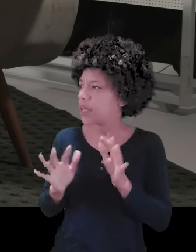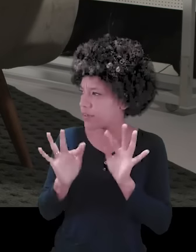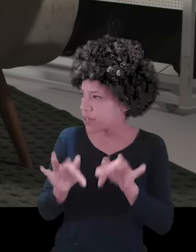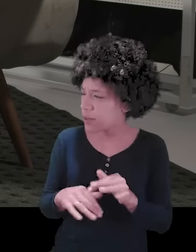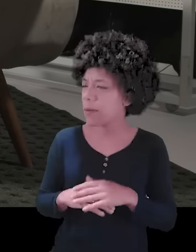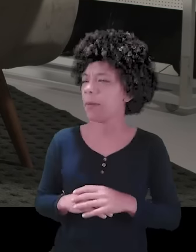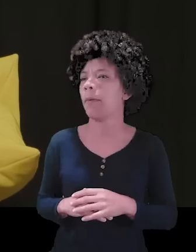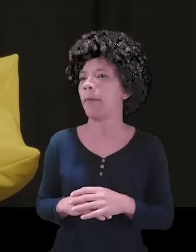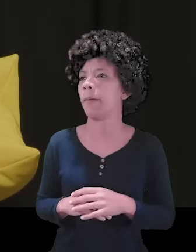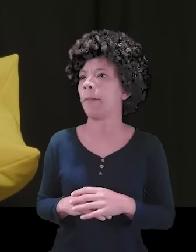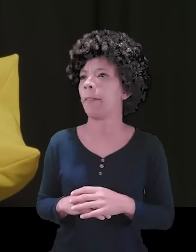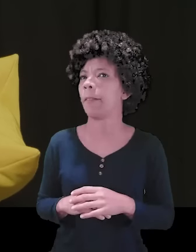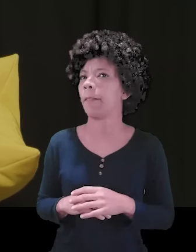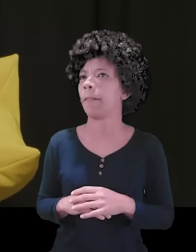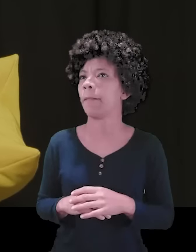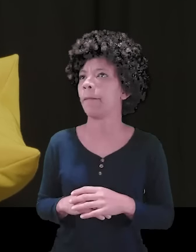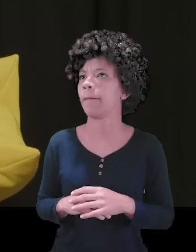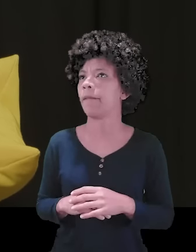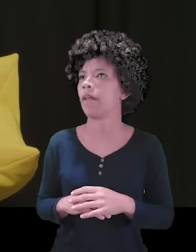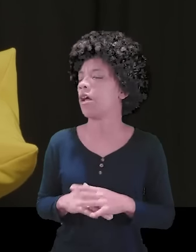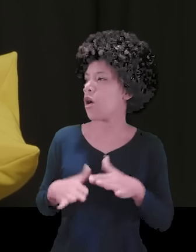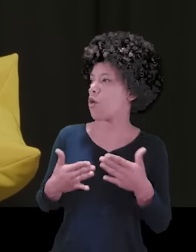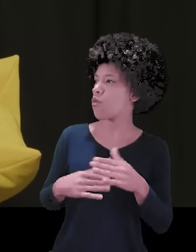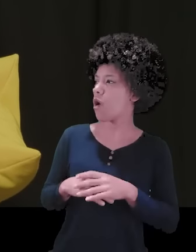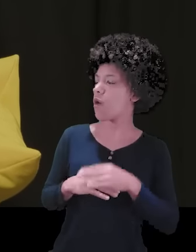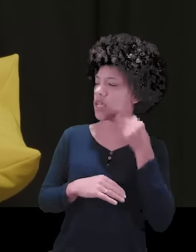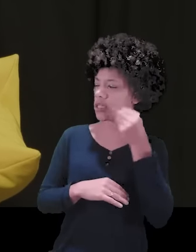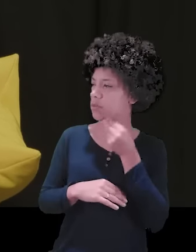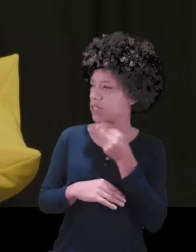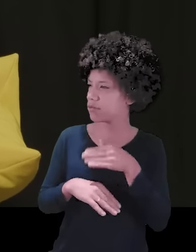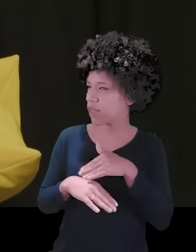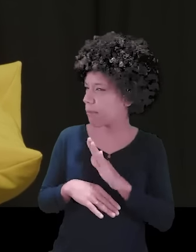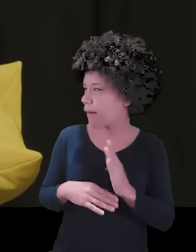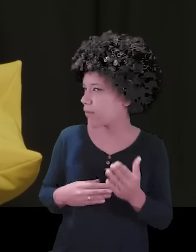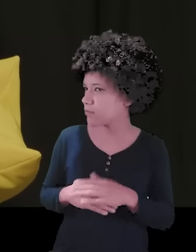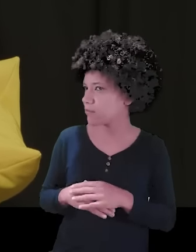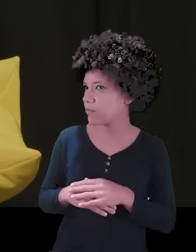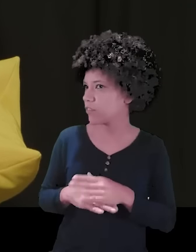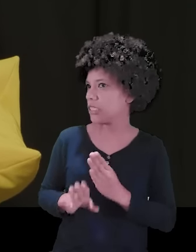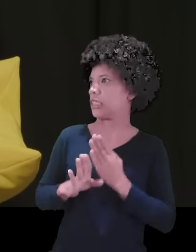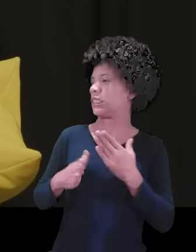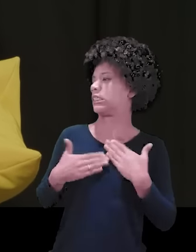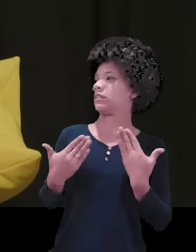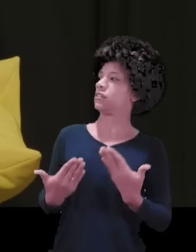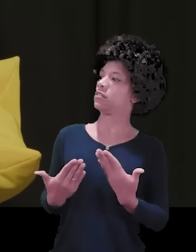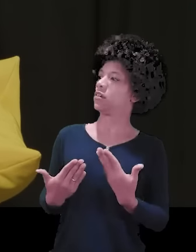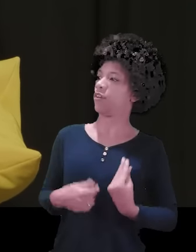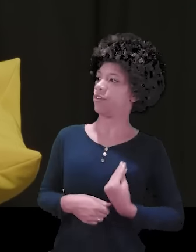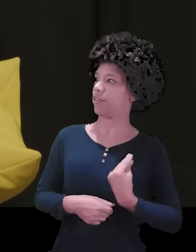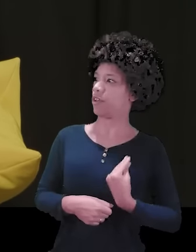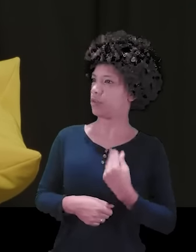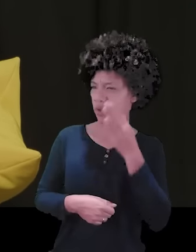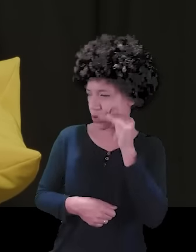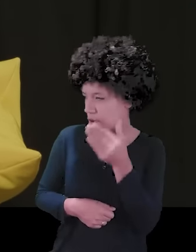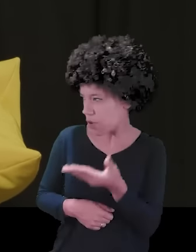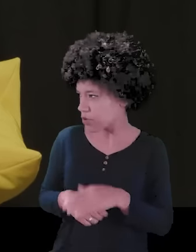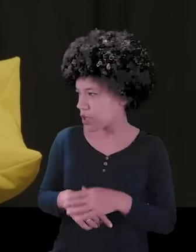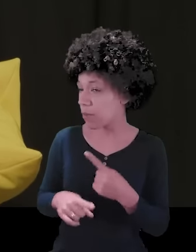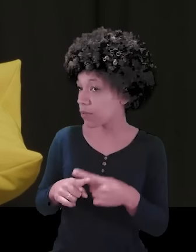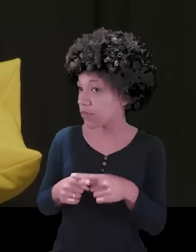terminar de e qual que é os casos assim que ser mais se assustou vendo o senhor de